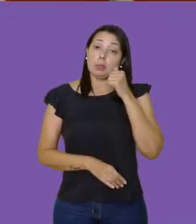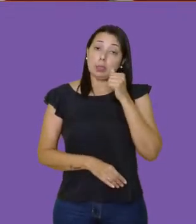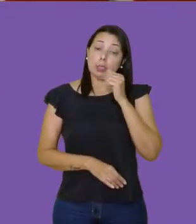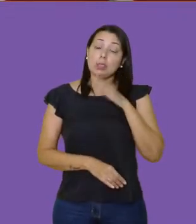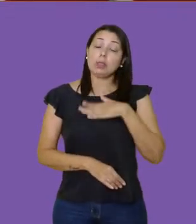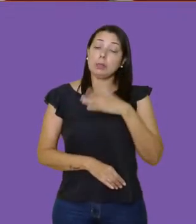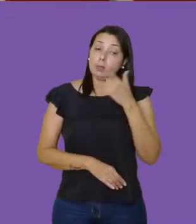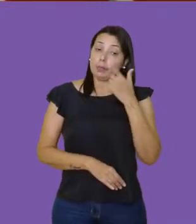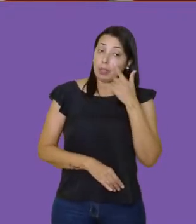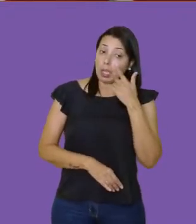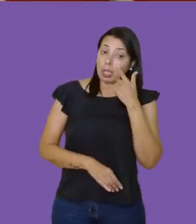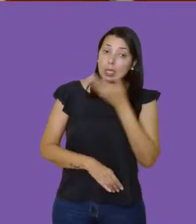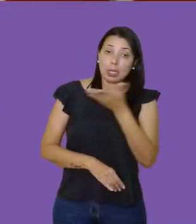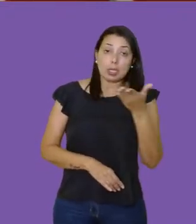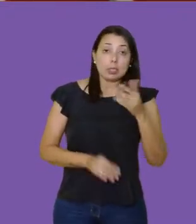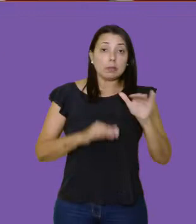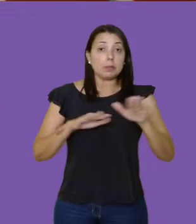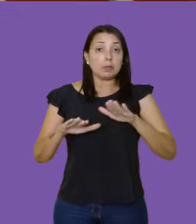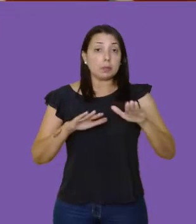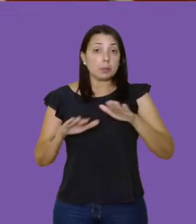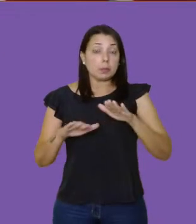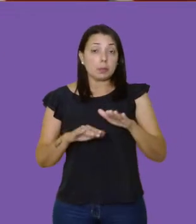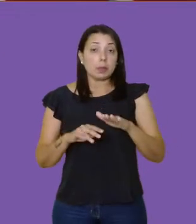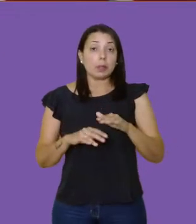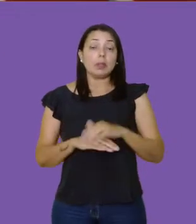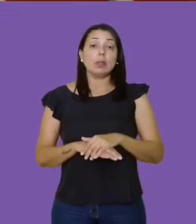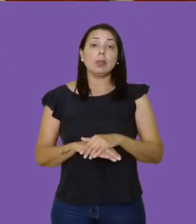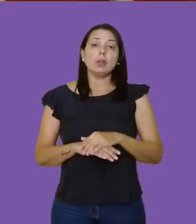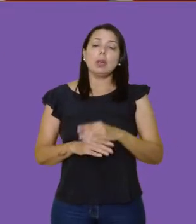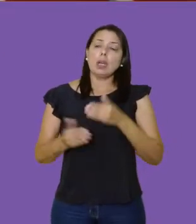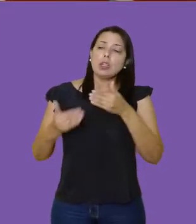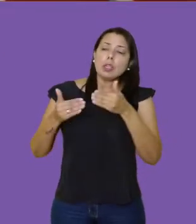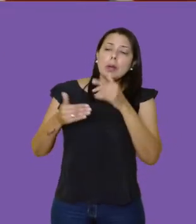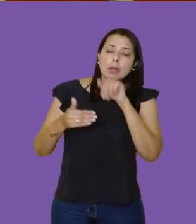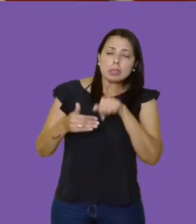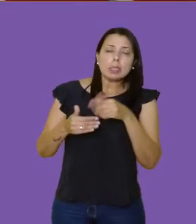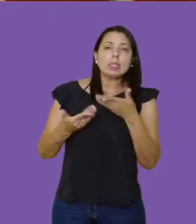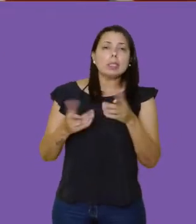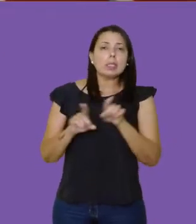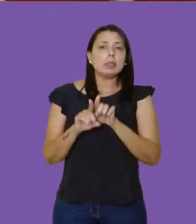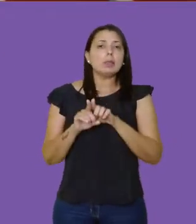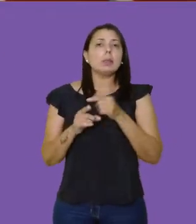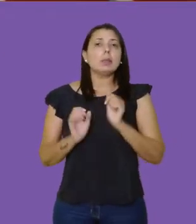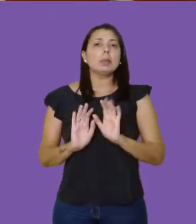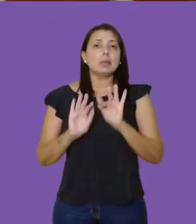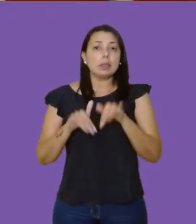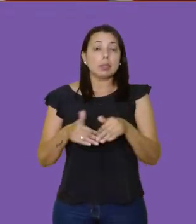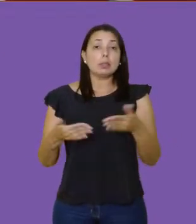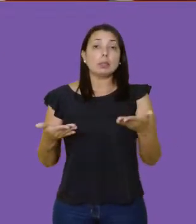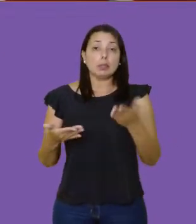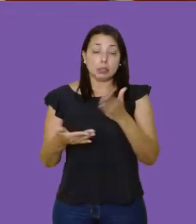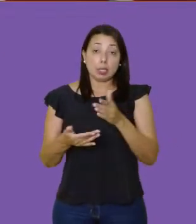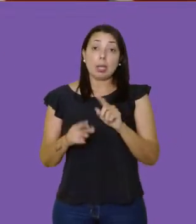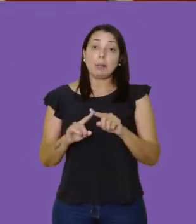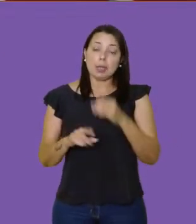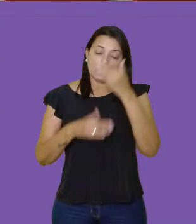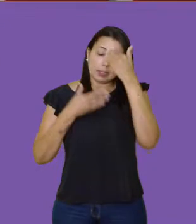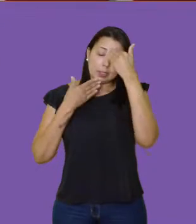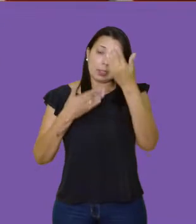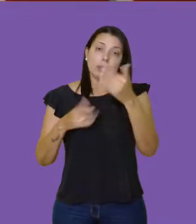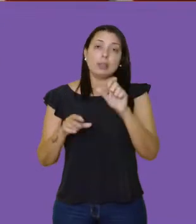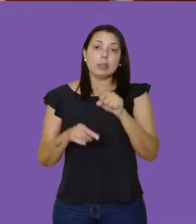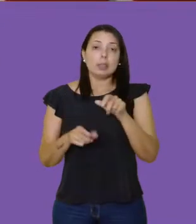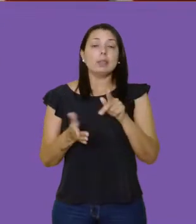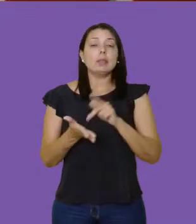está de olho, está nessa mobilização, o papo com elas aqui, a gente está indo para finalização, assim, mas eu te agradeço